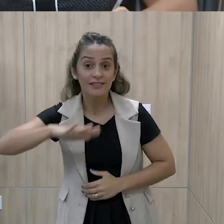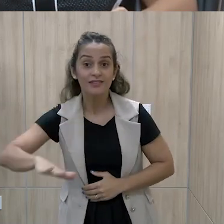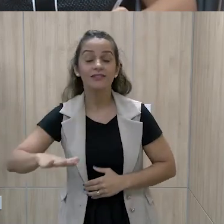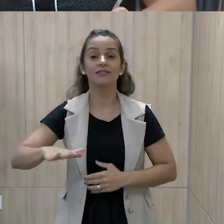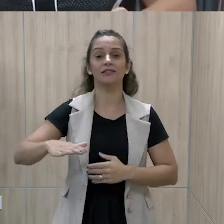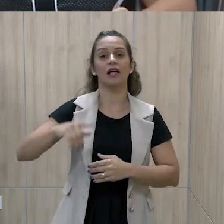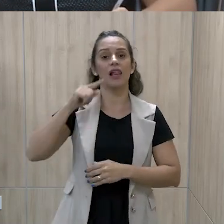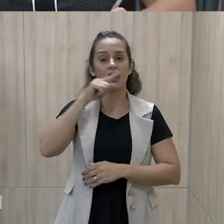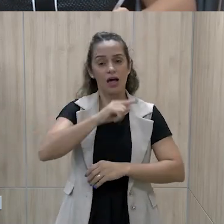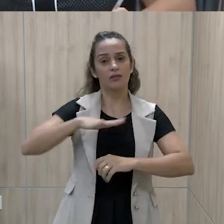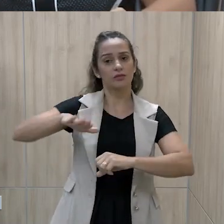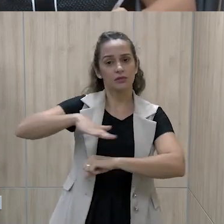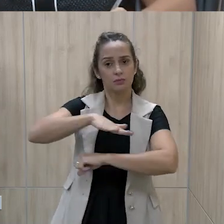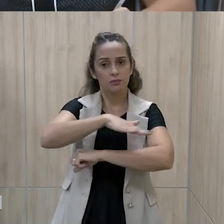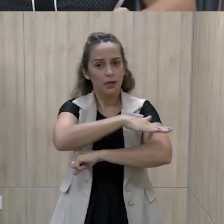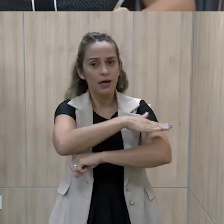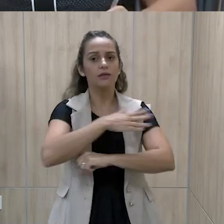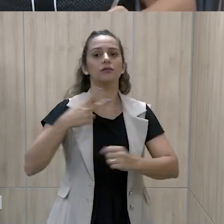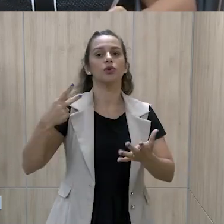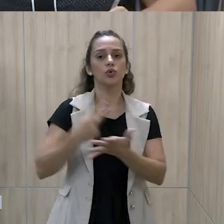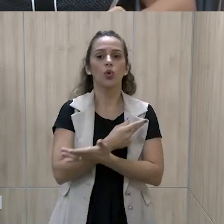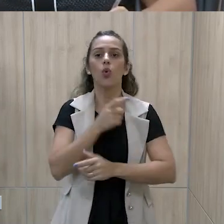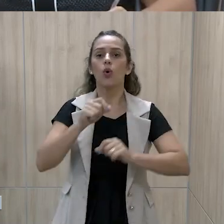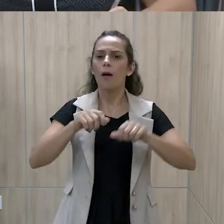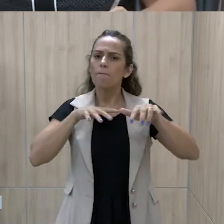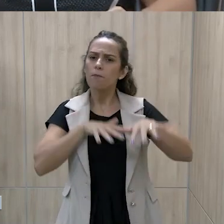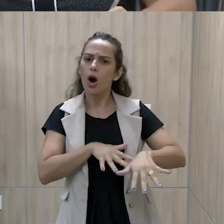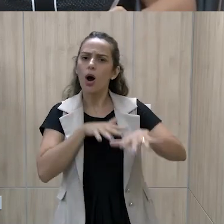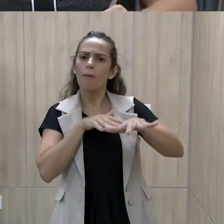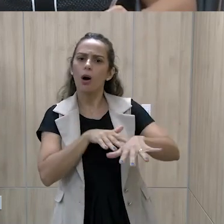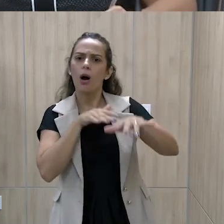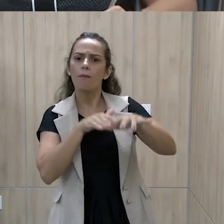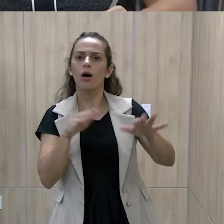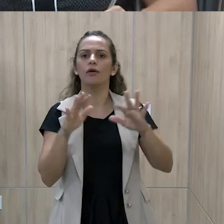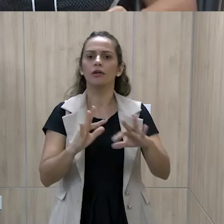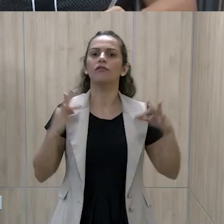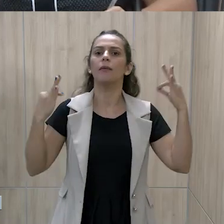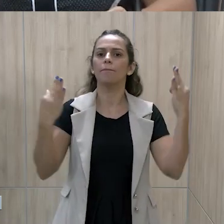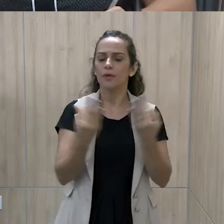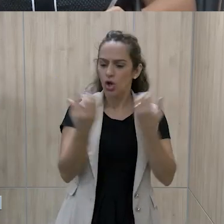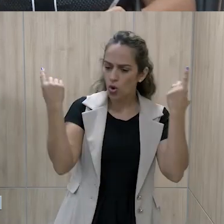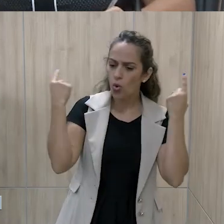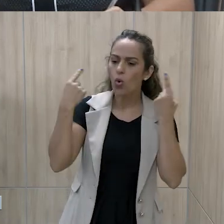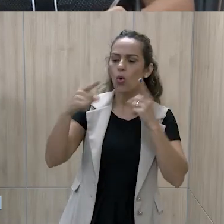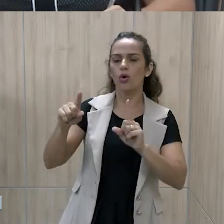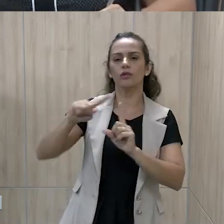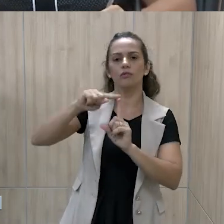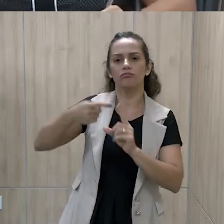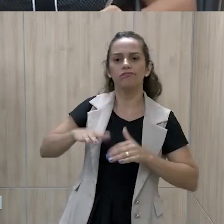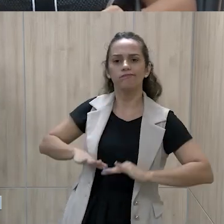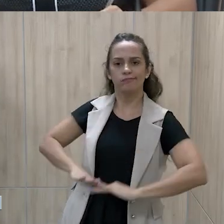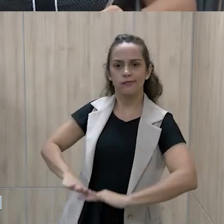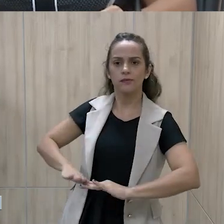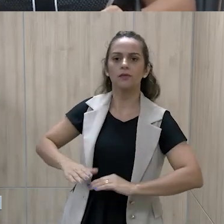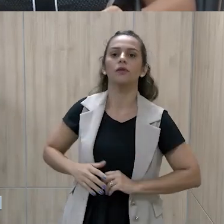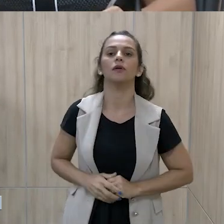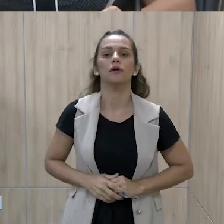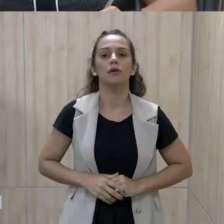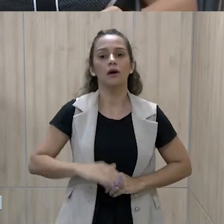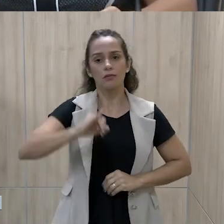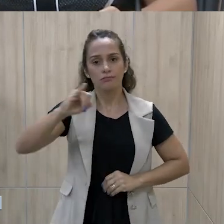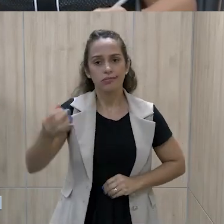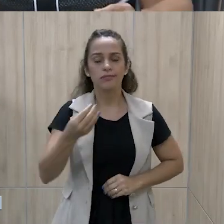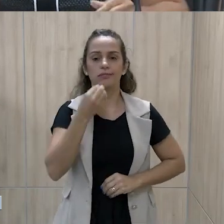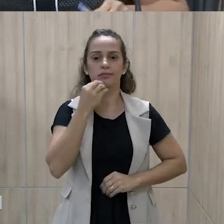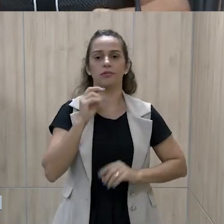dia da criança no espaço alternativo marcha da família contra o aborto então